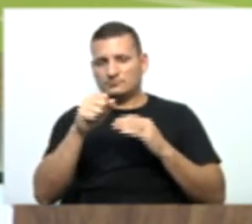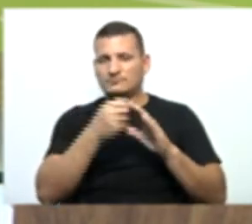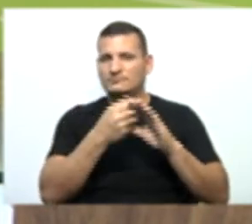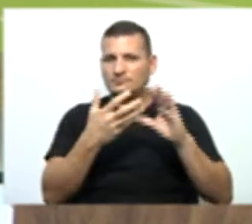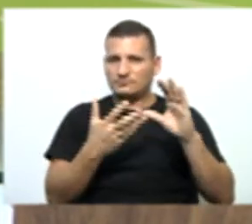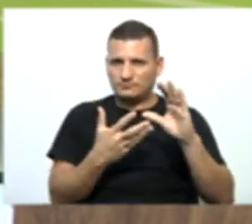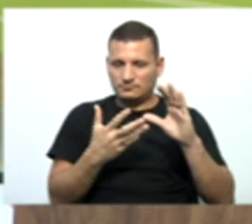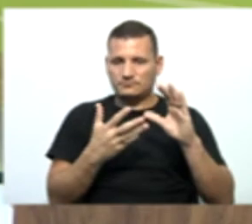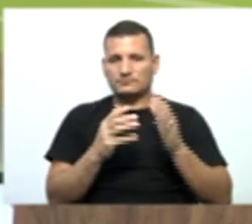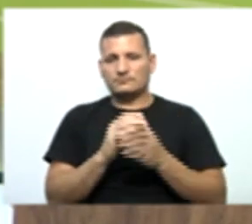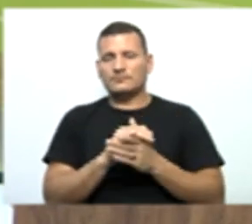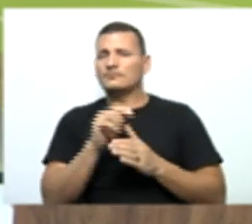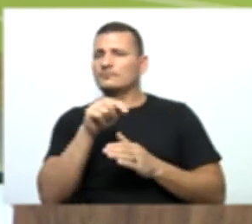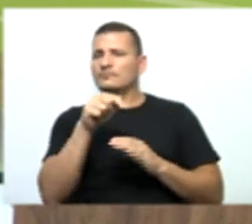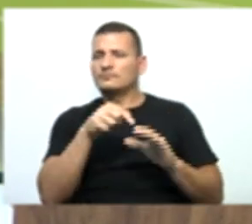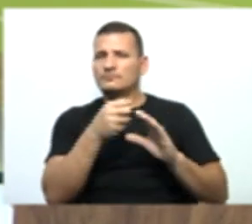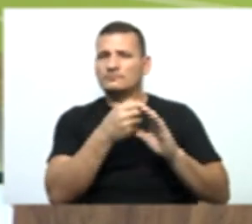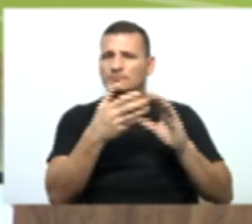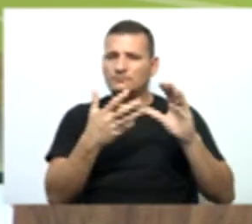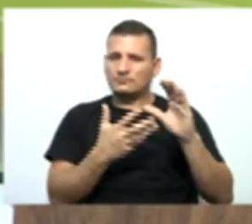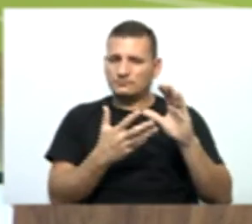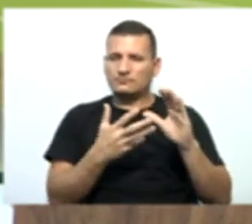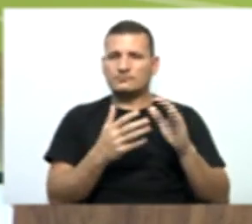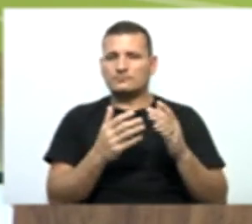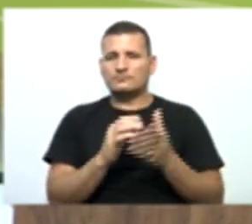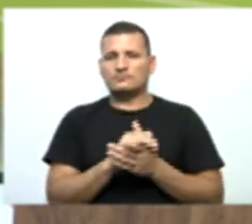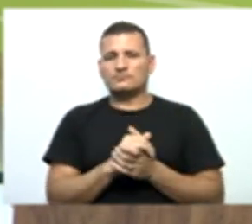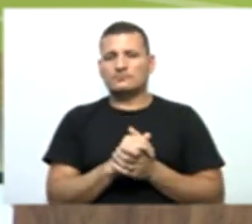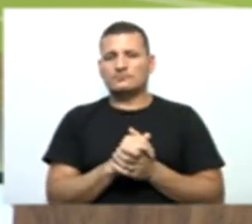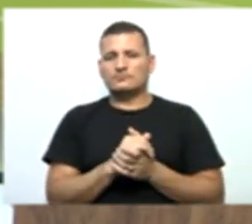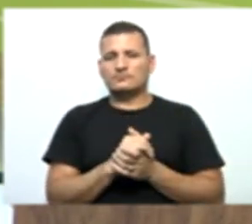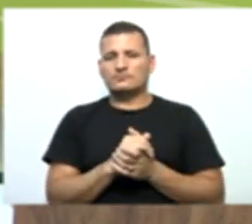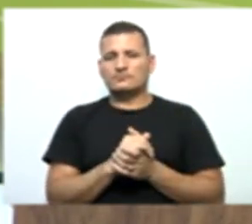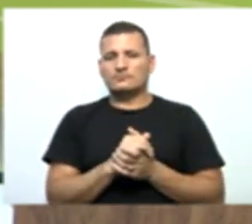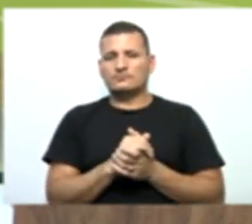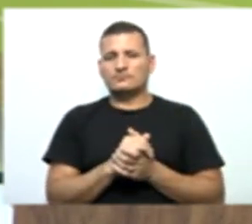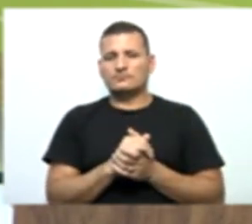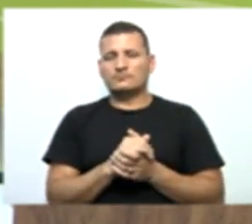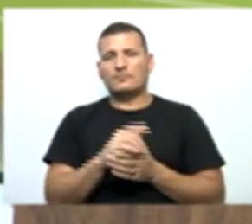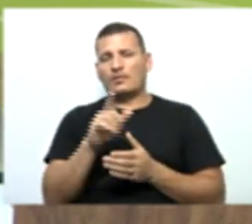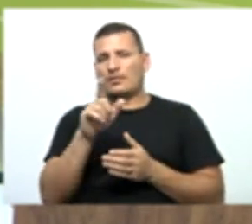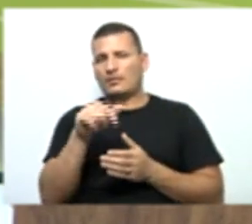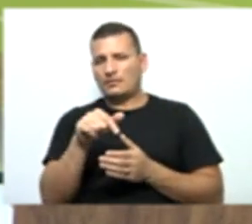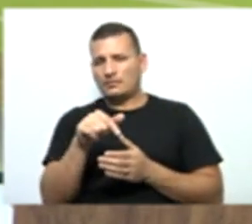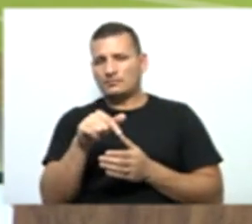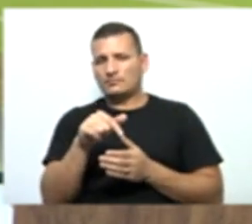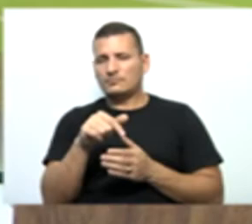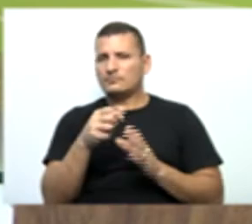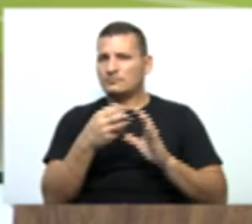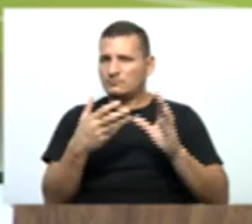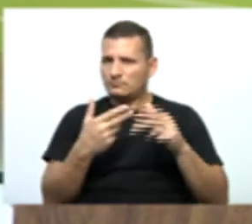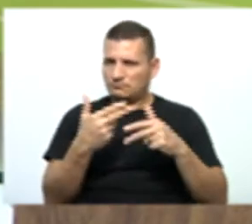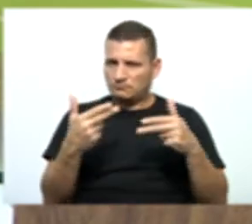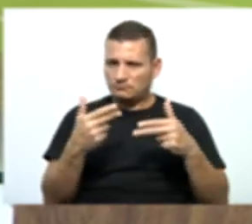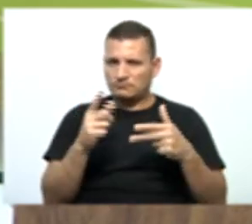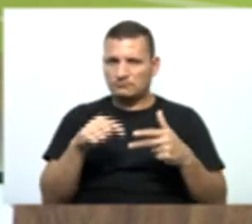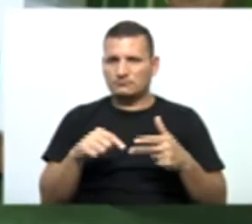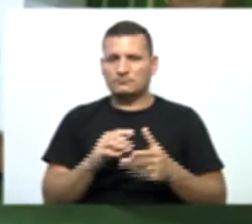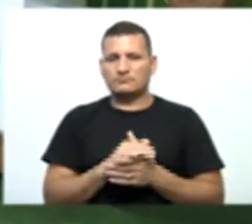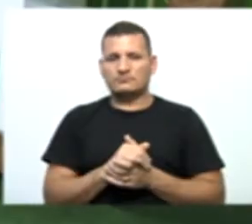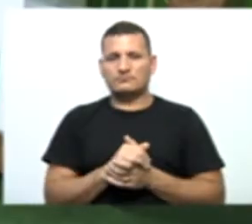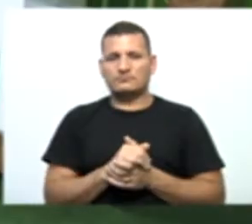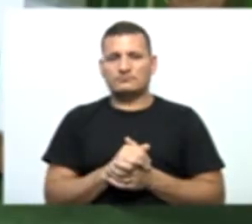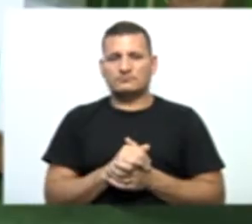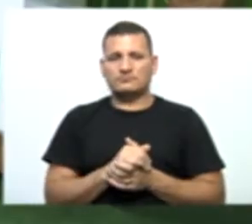Esses determinados estados, essa é a dúvida da Emily, seriam as características do objeto?